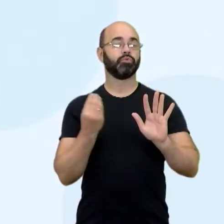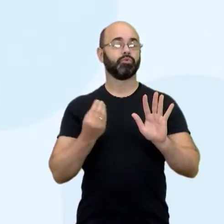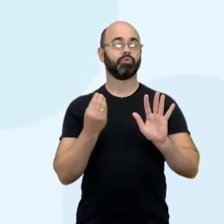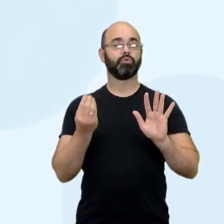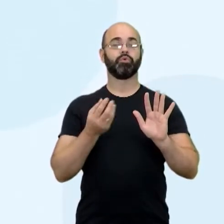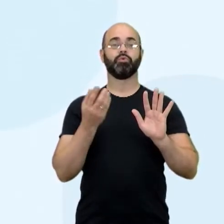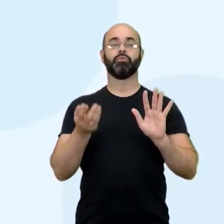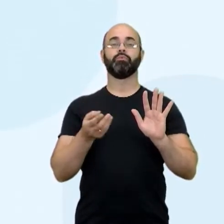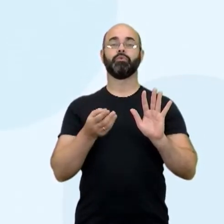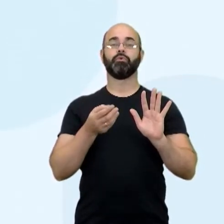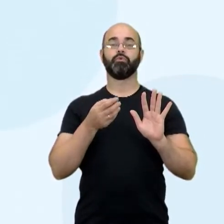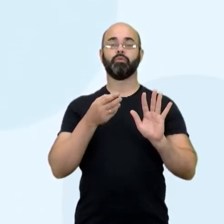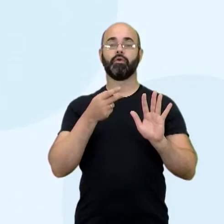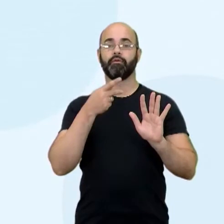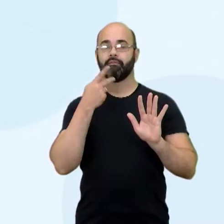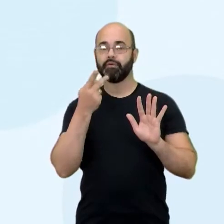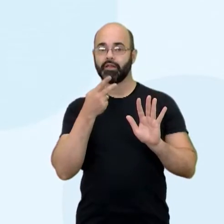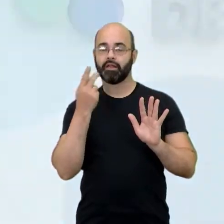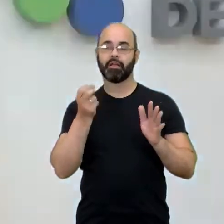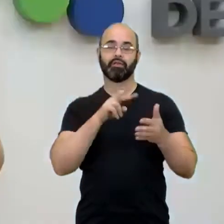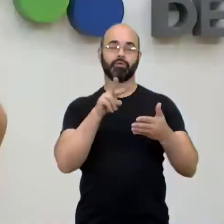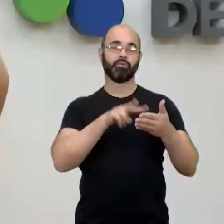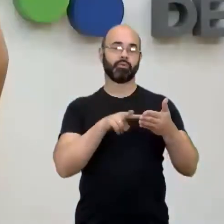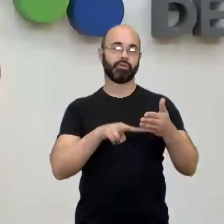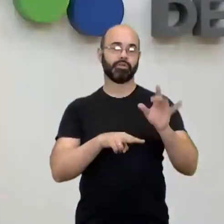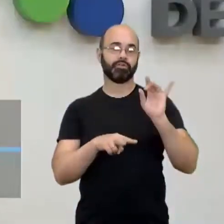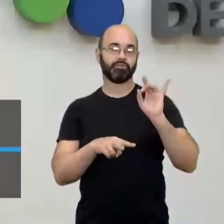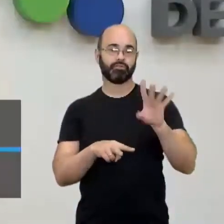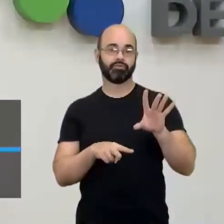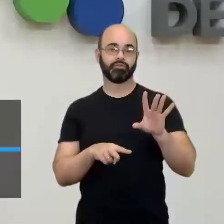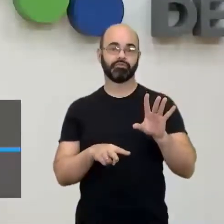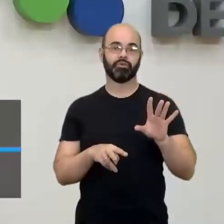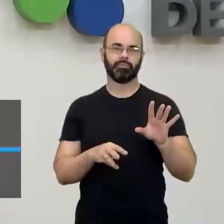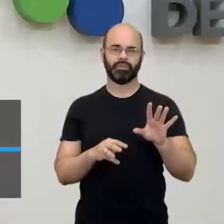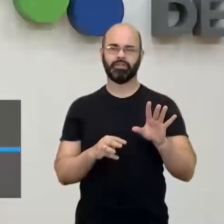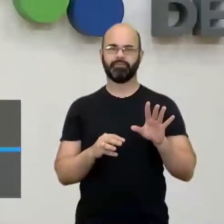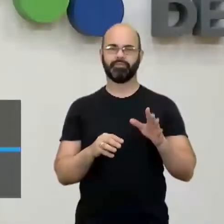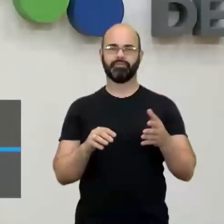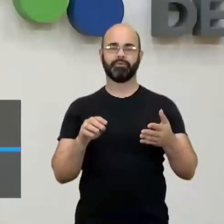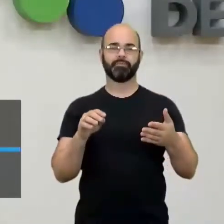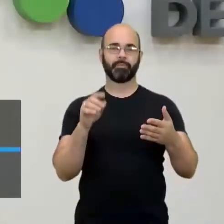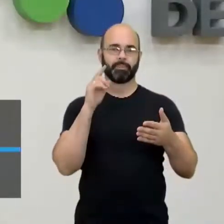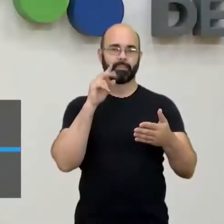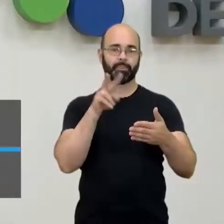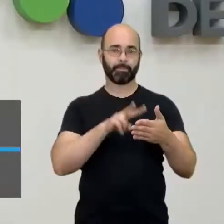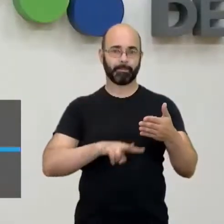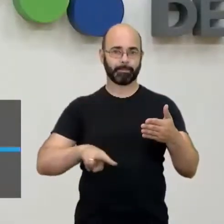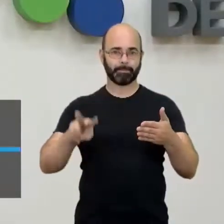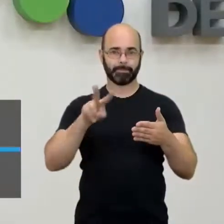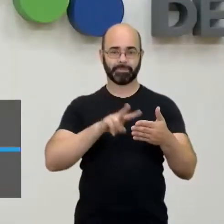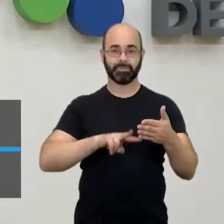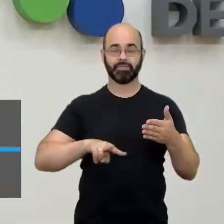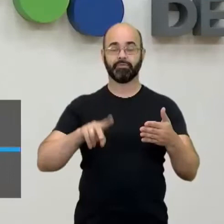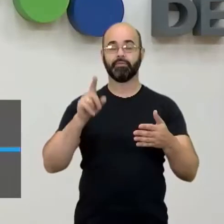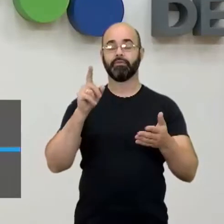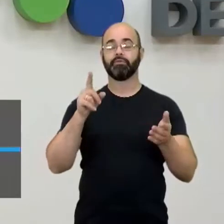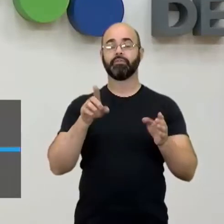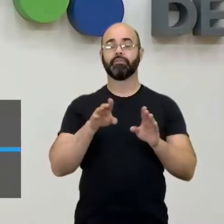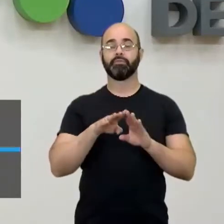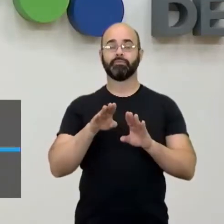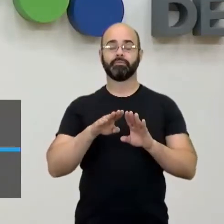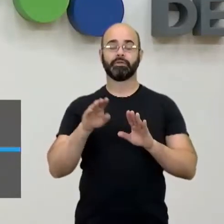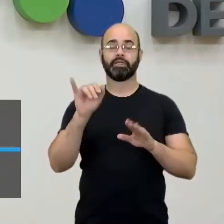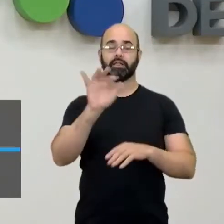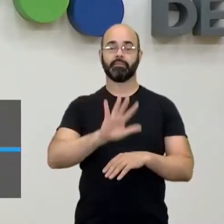falada, somente ali lida, e também os recursos audiovisuais, né, a imagem, o som, tudo isso e a